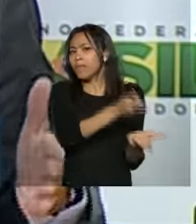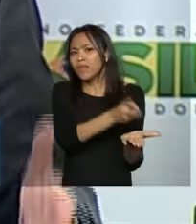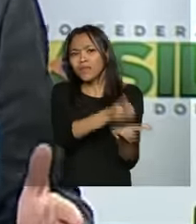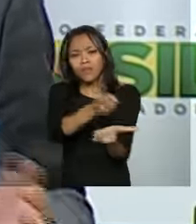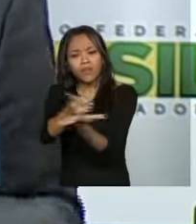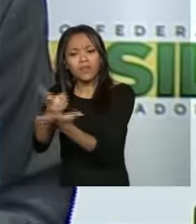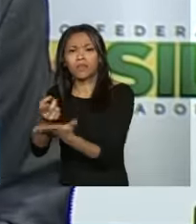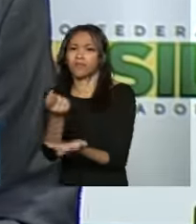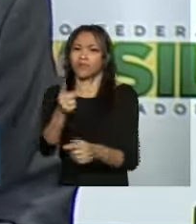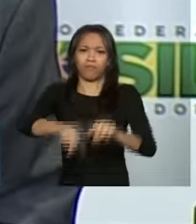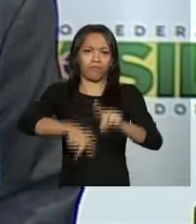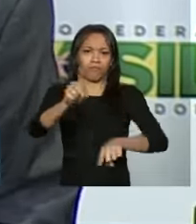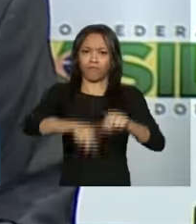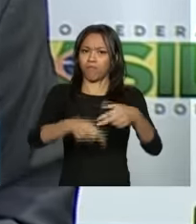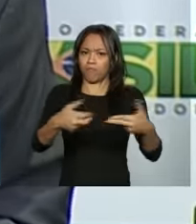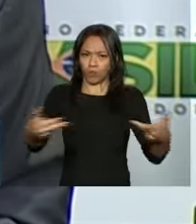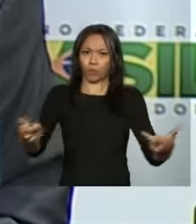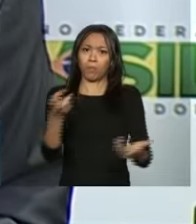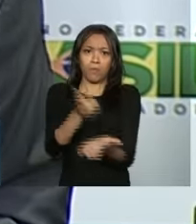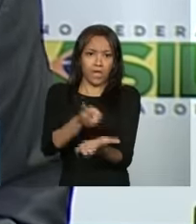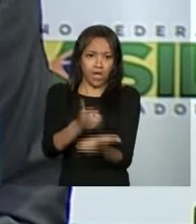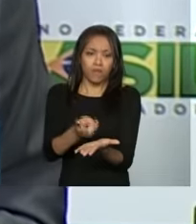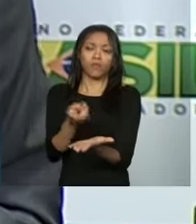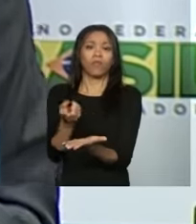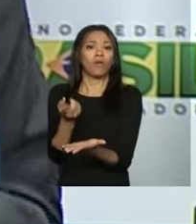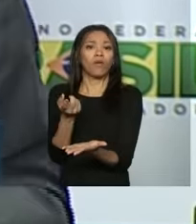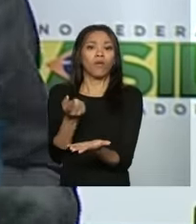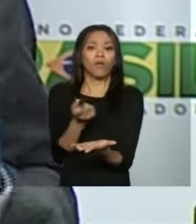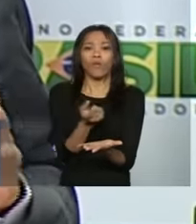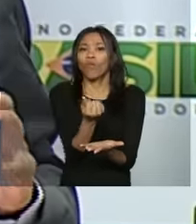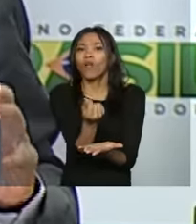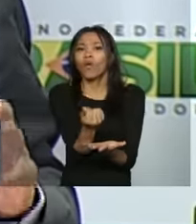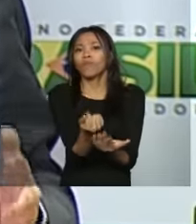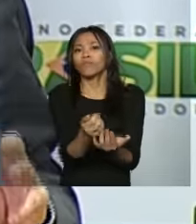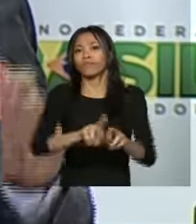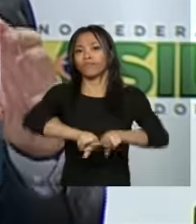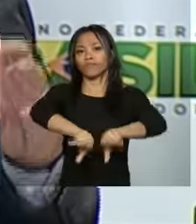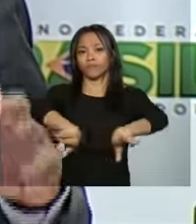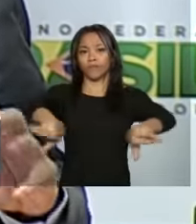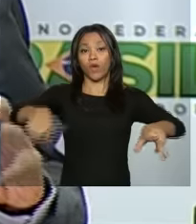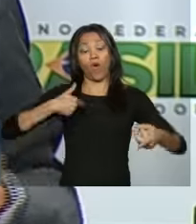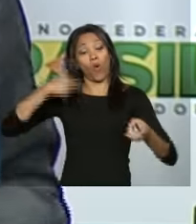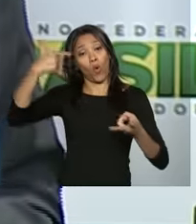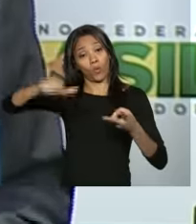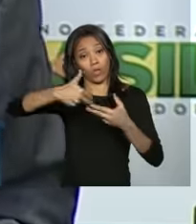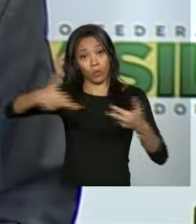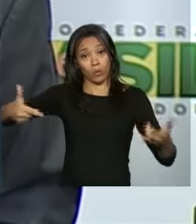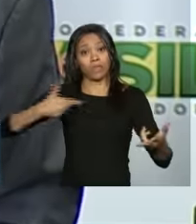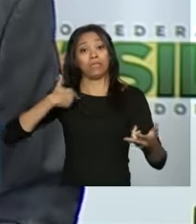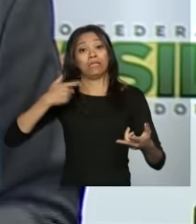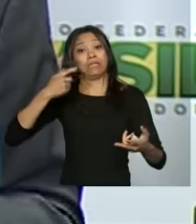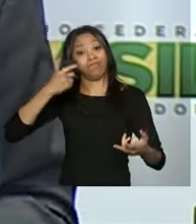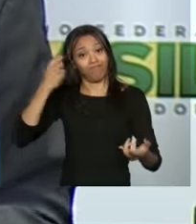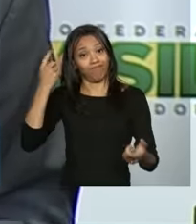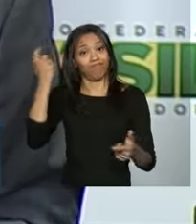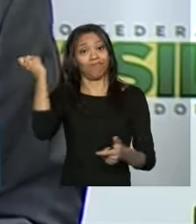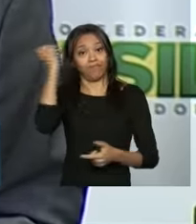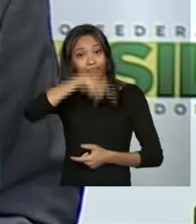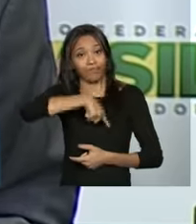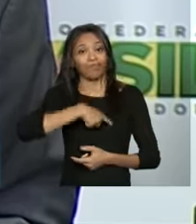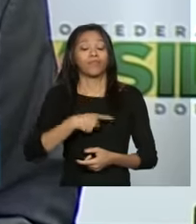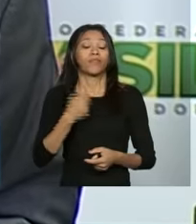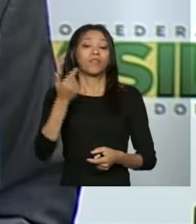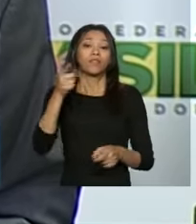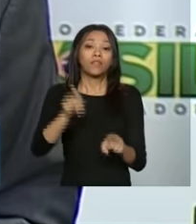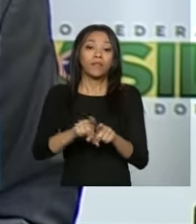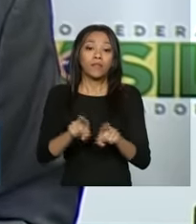produto produtos similares eu vou mostrar também um exemplo um outro problema muito sério que eu também vou mostrar um exemplo para vocês agora a agregação